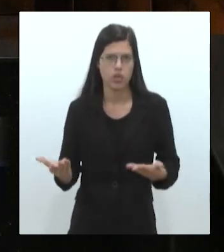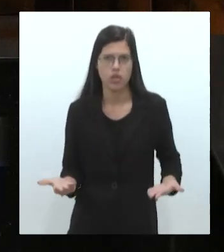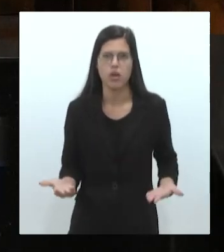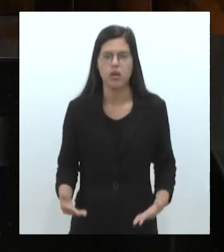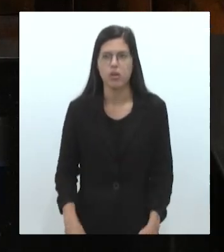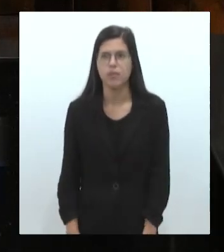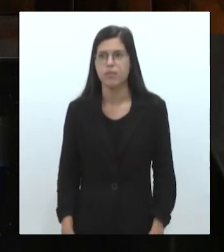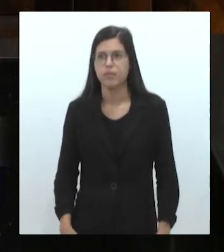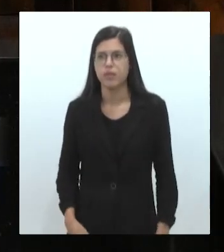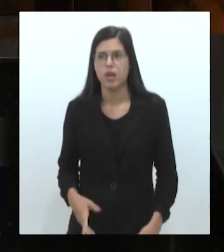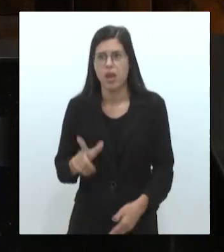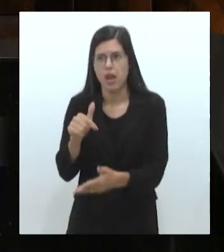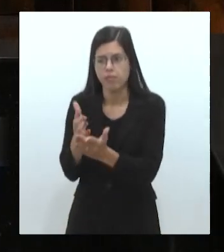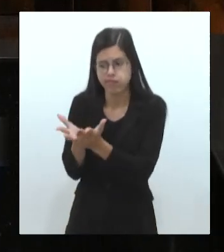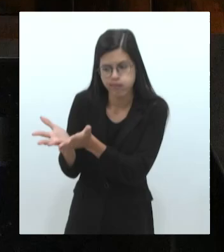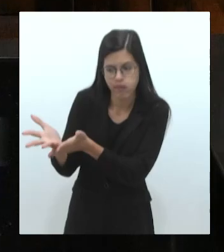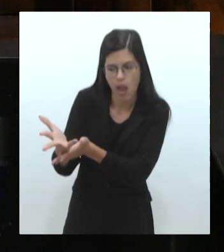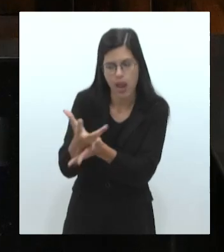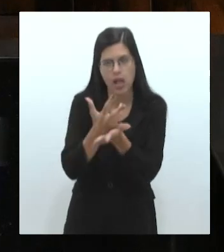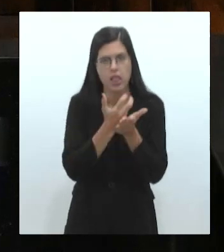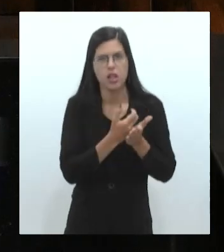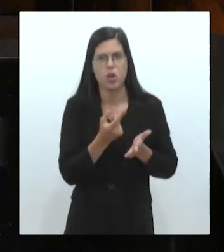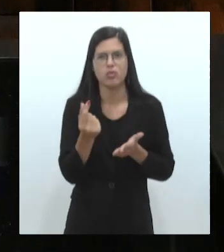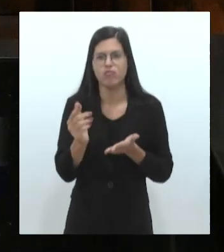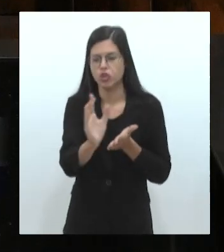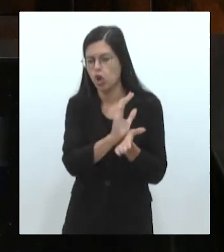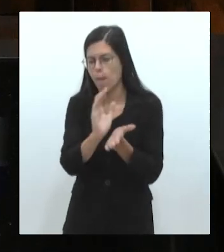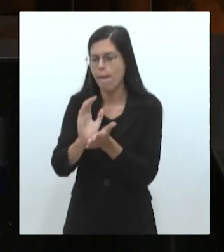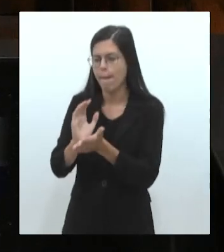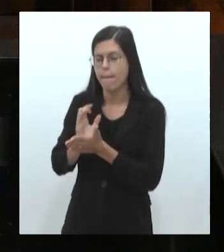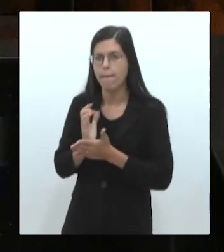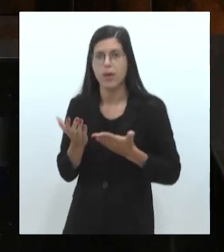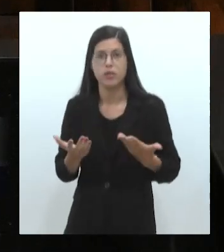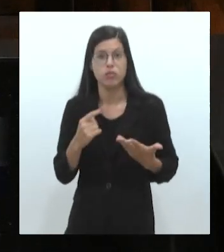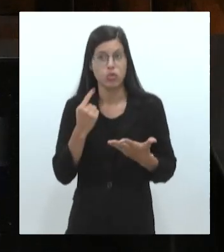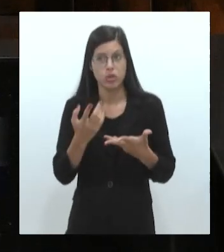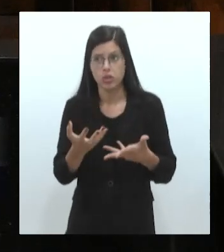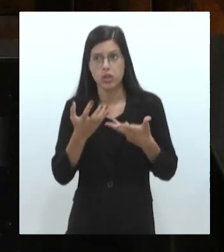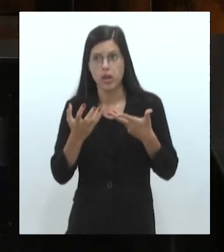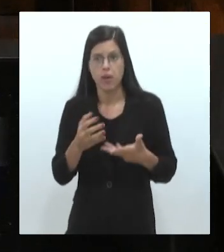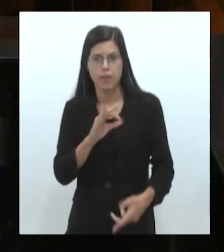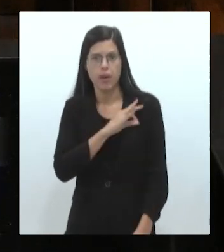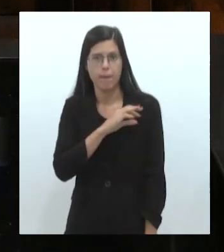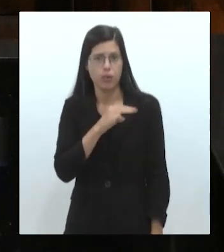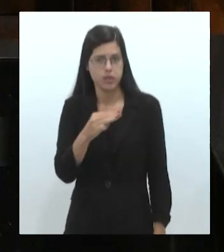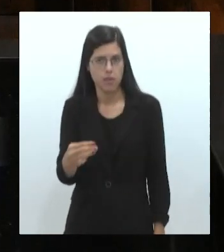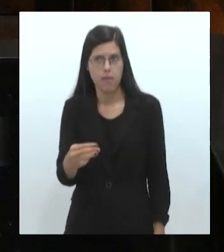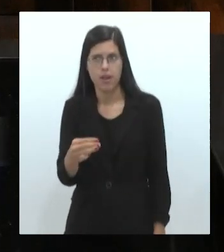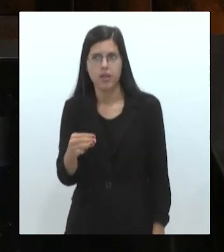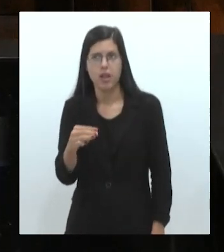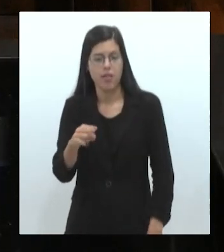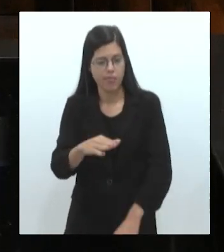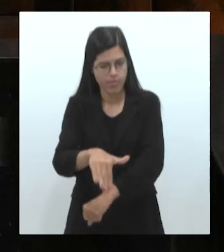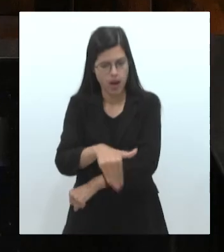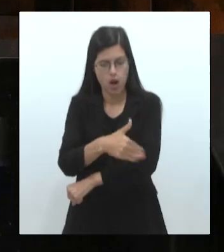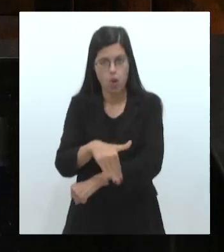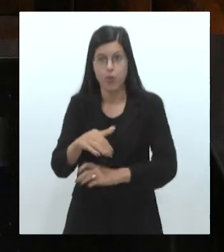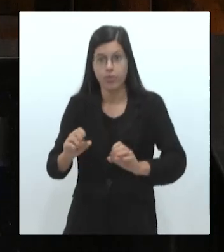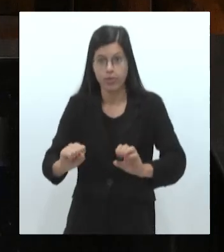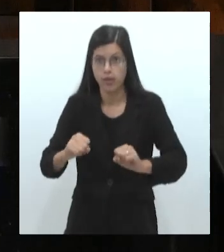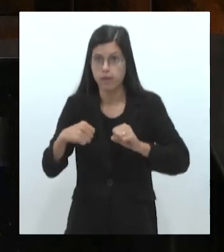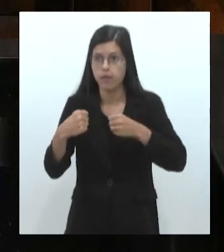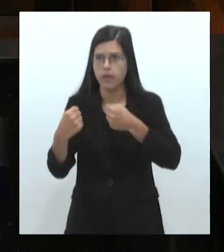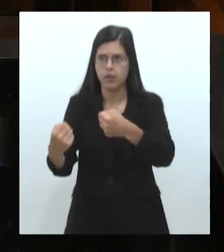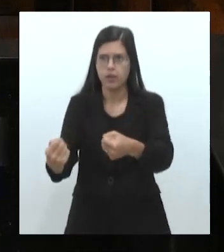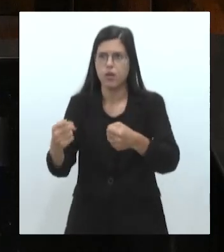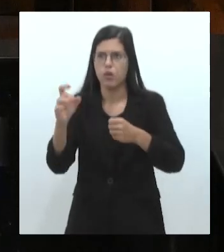Lins, arrecadatórias, são blitz arrecadatórias. Nós queremos sim que a nossa honrosa polícia militar vá para as ruas, defender o